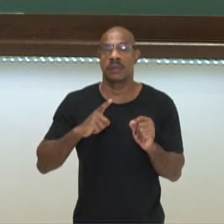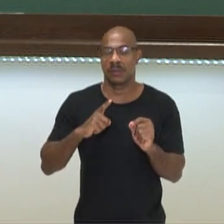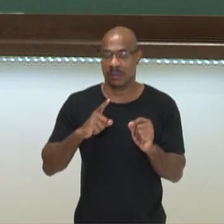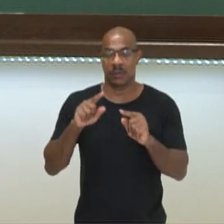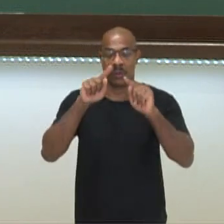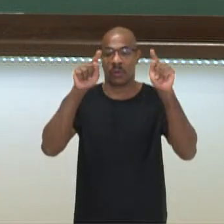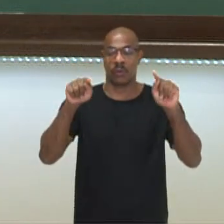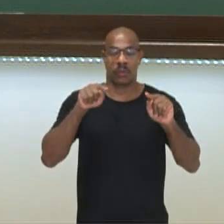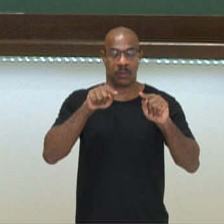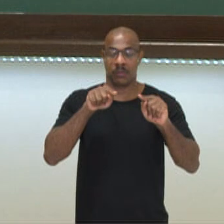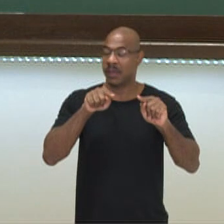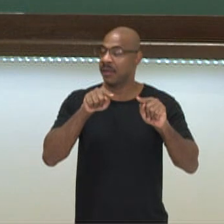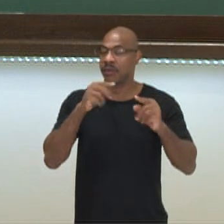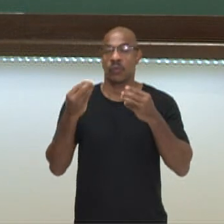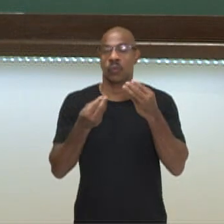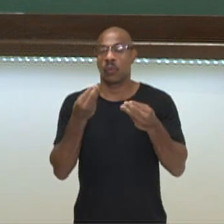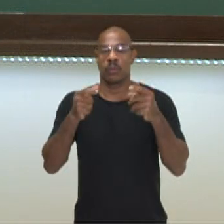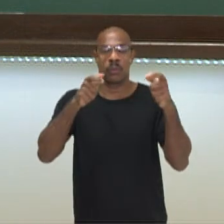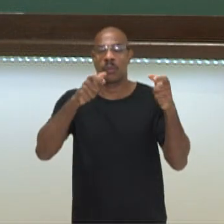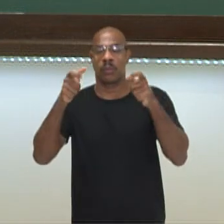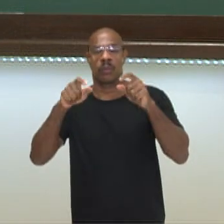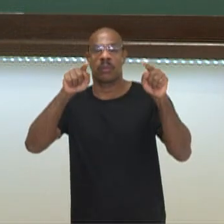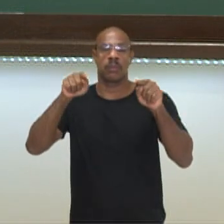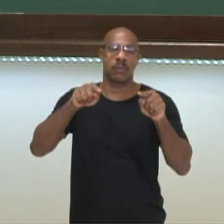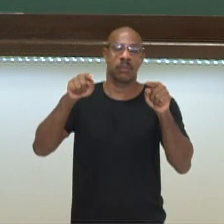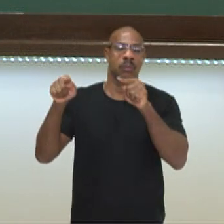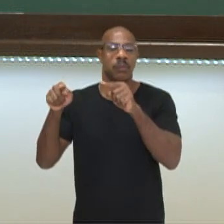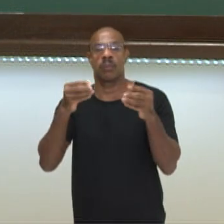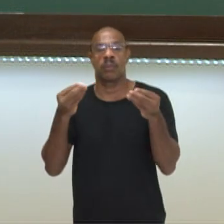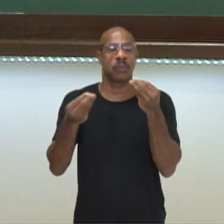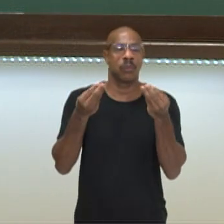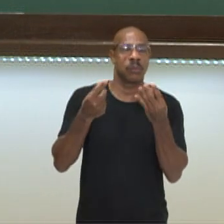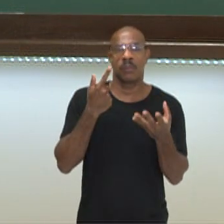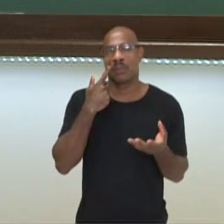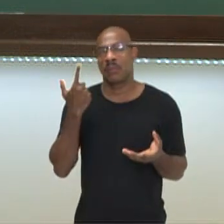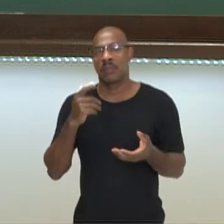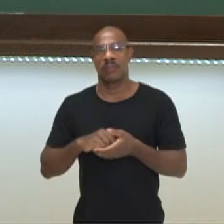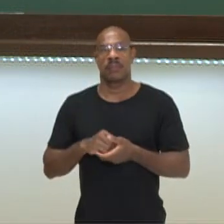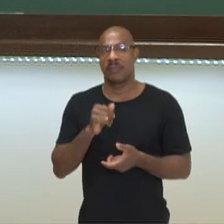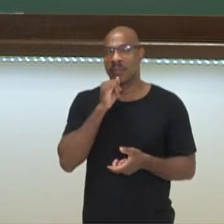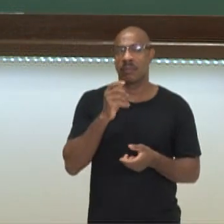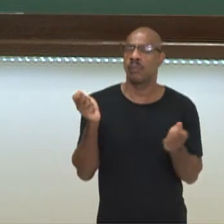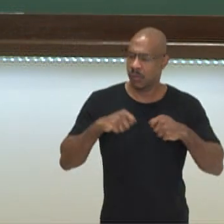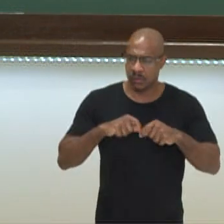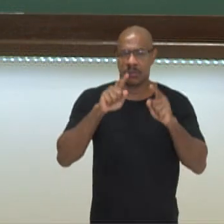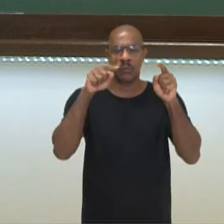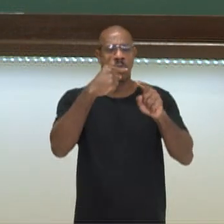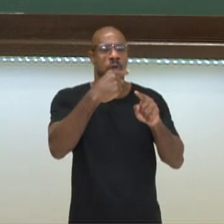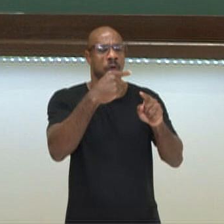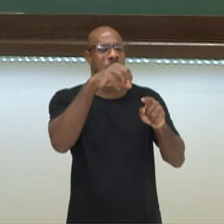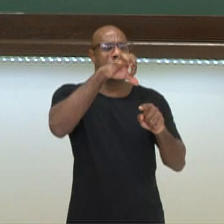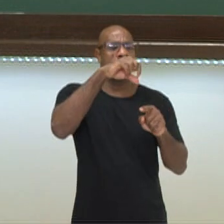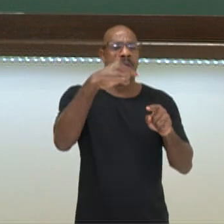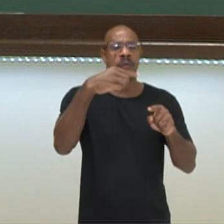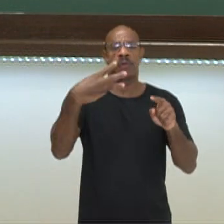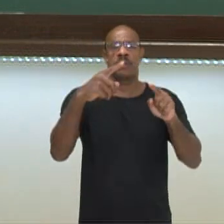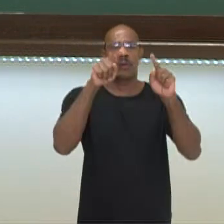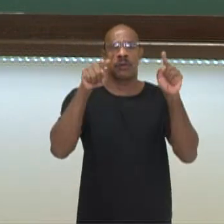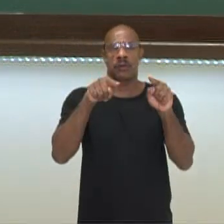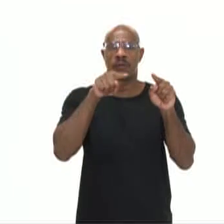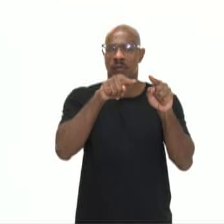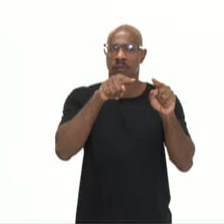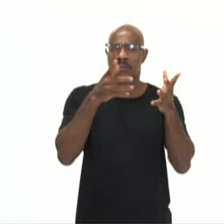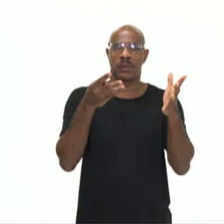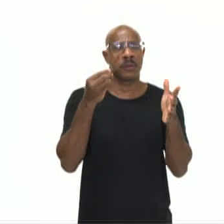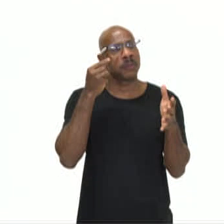do parênteses. Então, vamos testar um a um. Olha aqui, eu poderia começar aqui com 9 menos 3? Poderia. Mas